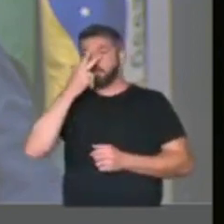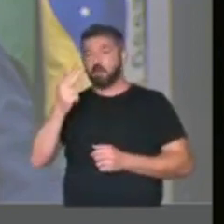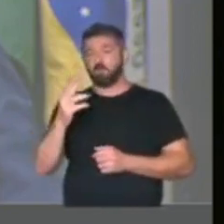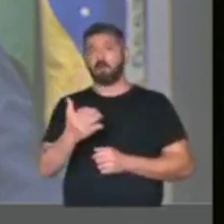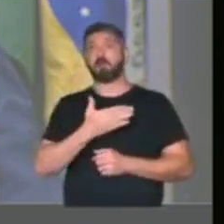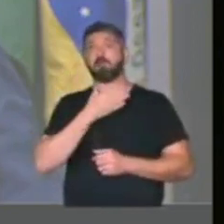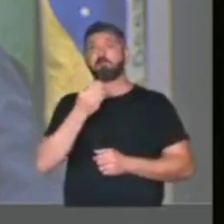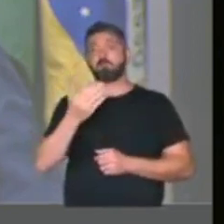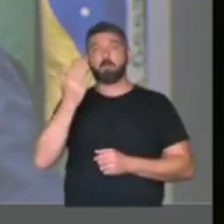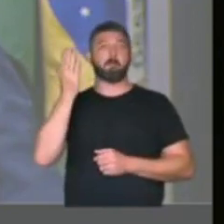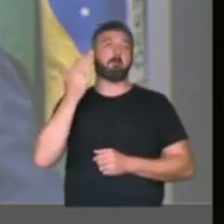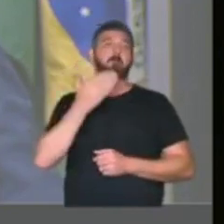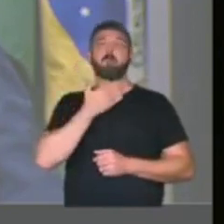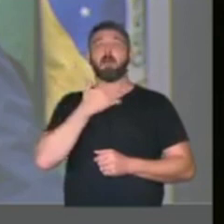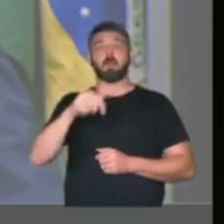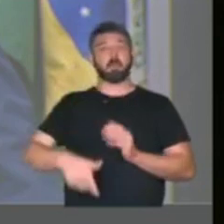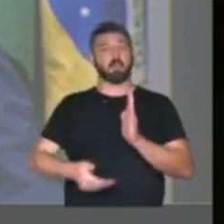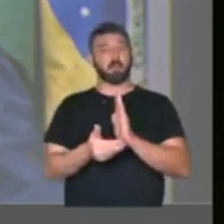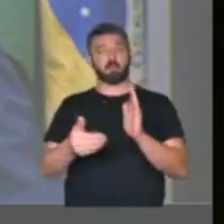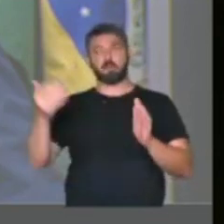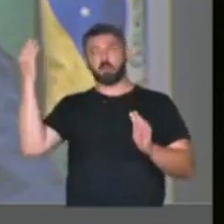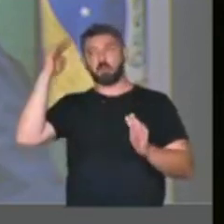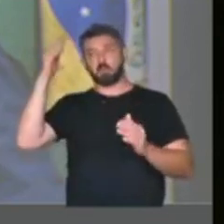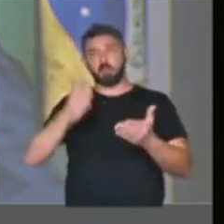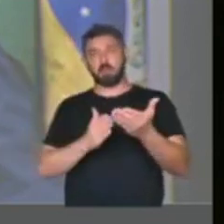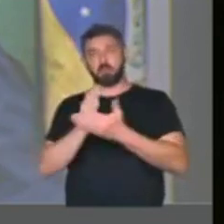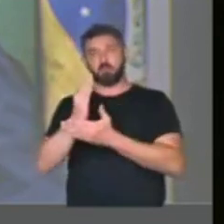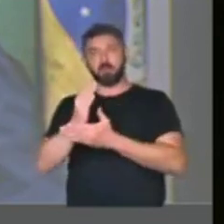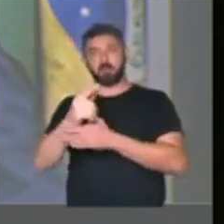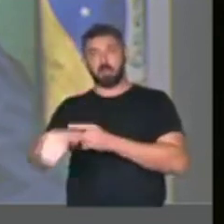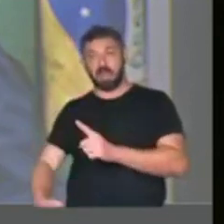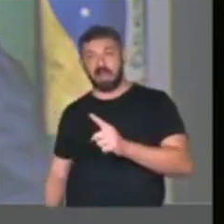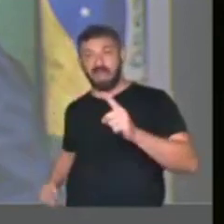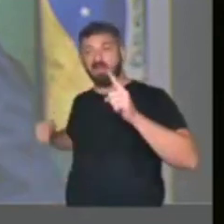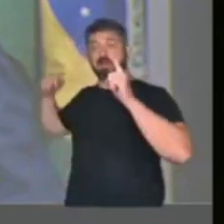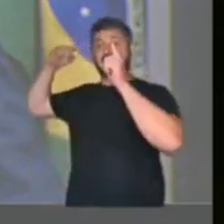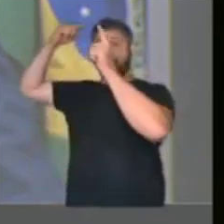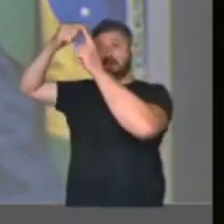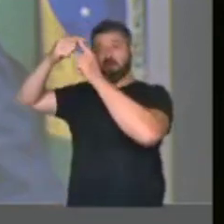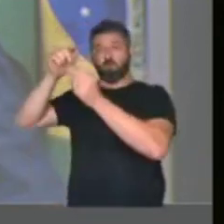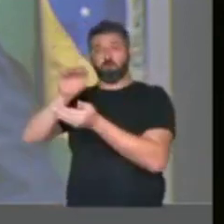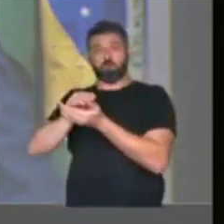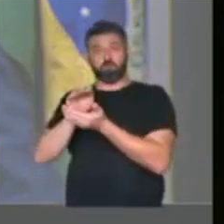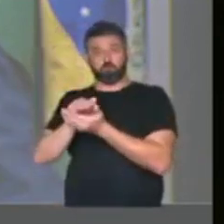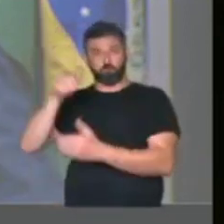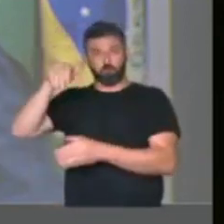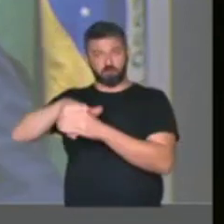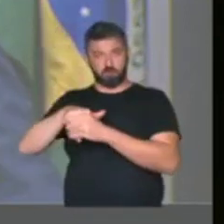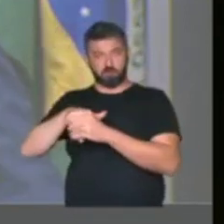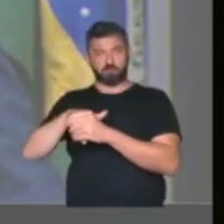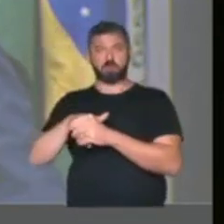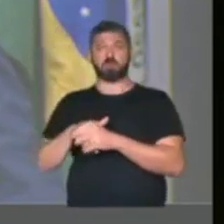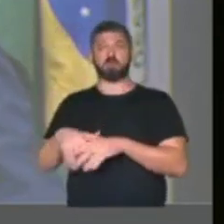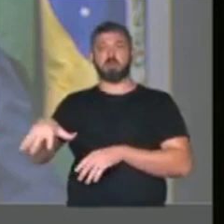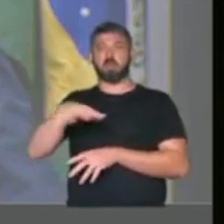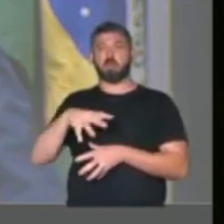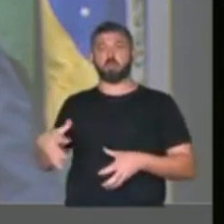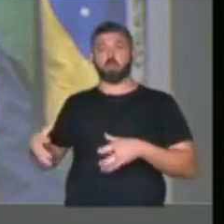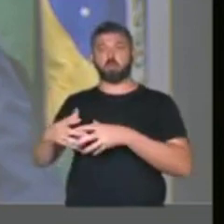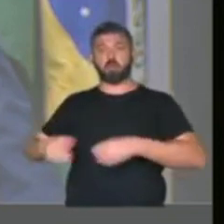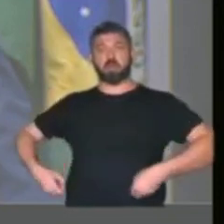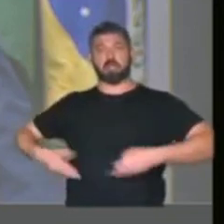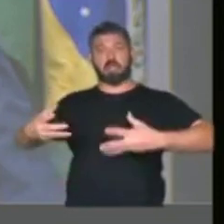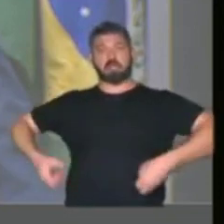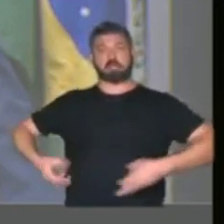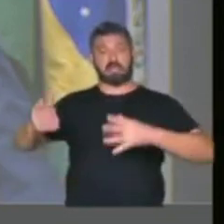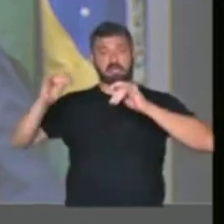hipocrisia por parte desse parlamento aprovar um aumento no fundo público um aumento porque a classe política gasta com